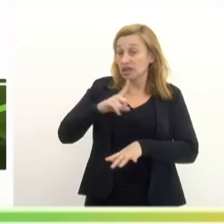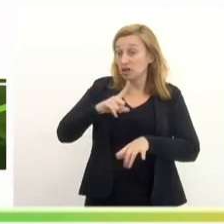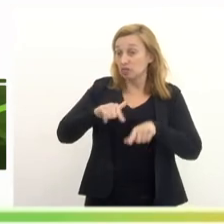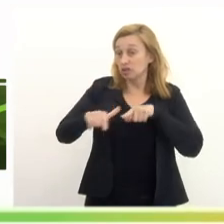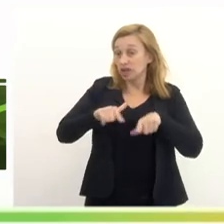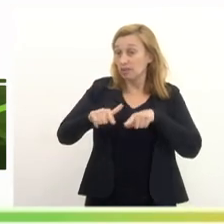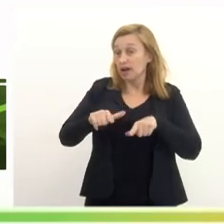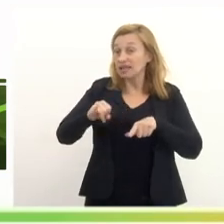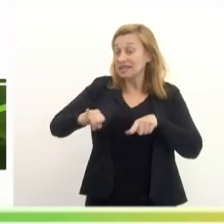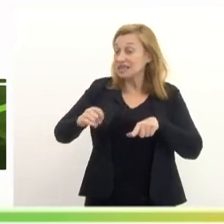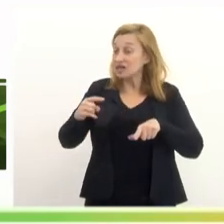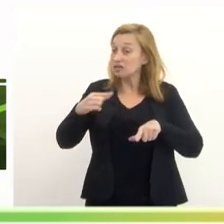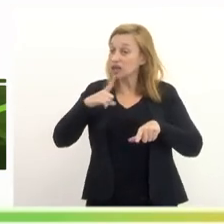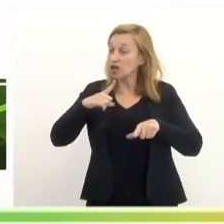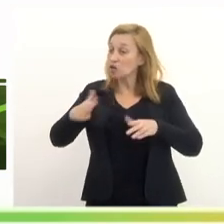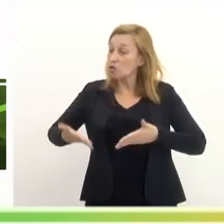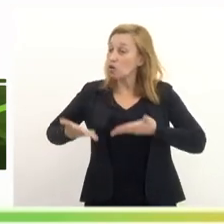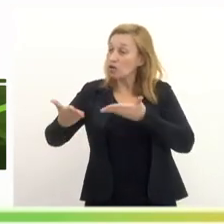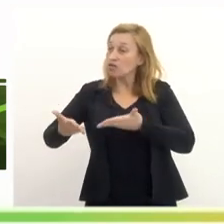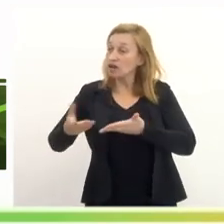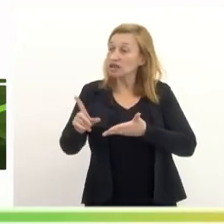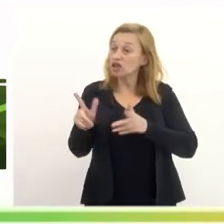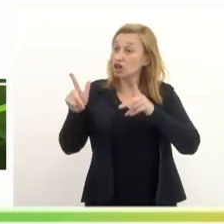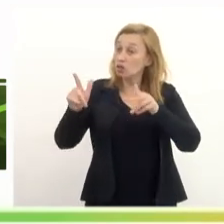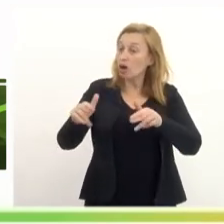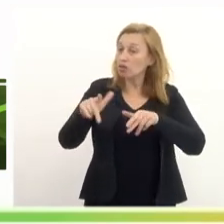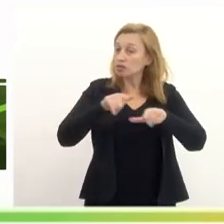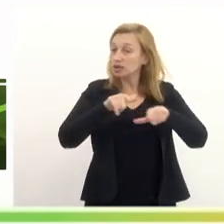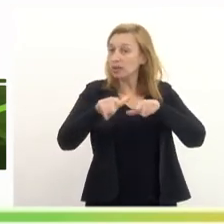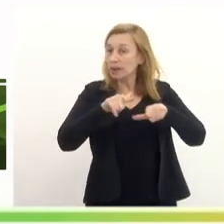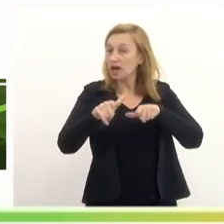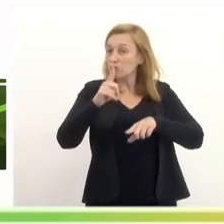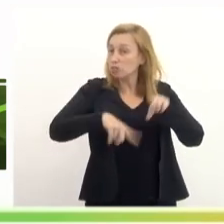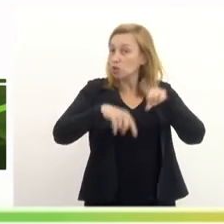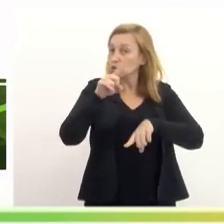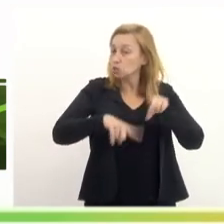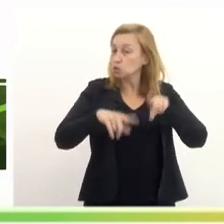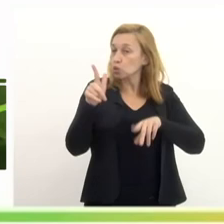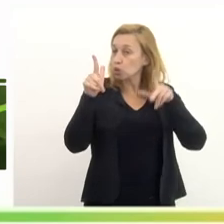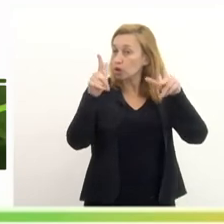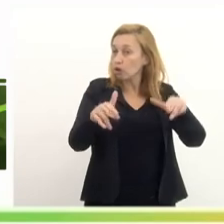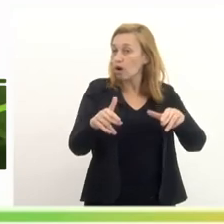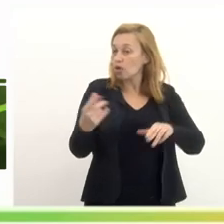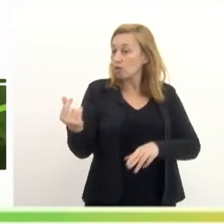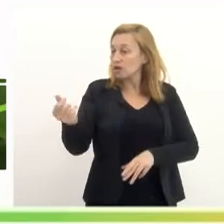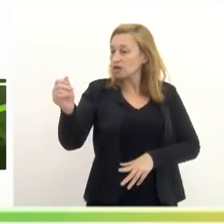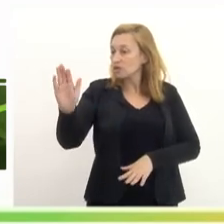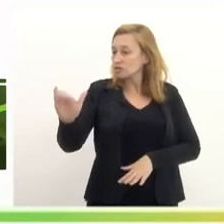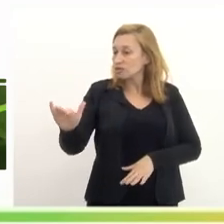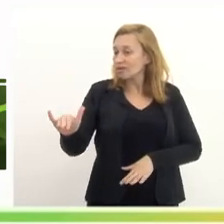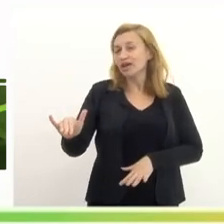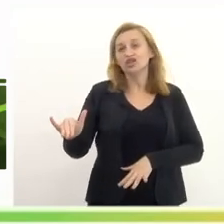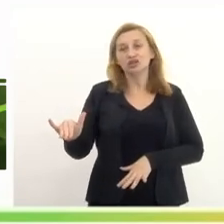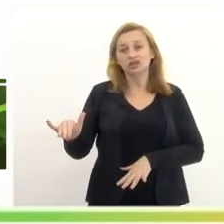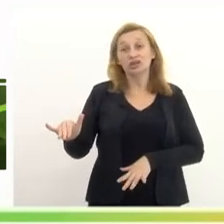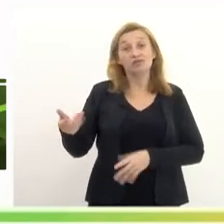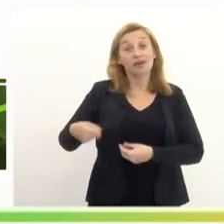tenho uma oferta daquele mesmo serviço, daquele mesmo produto, a um preço mais acessível